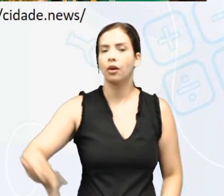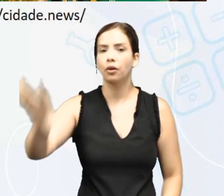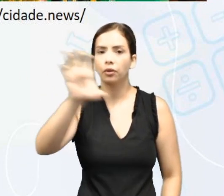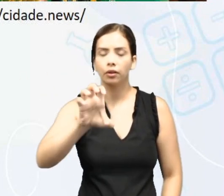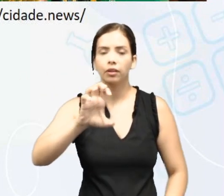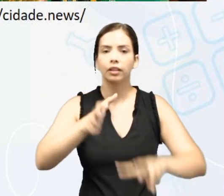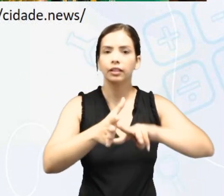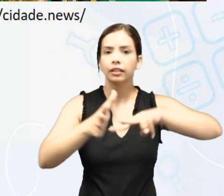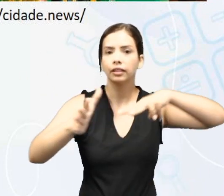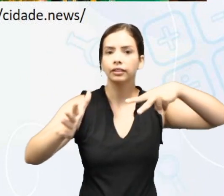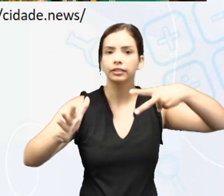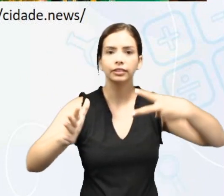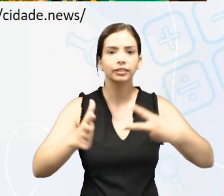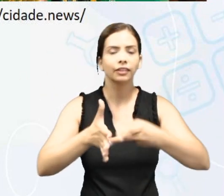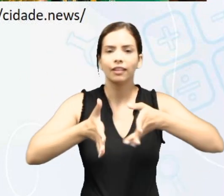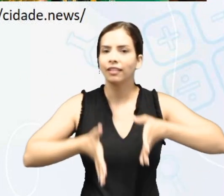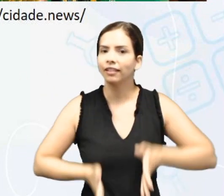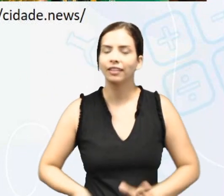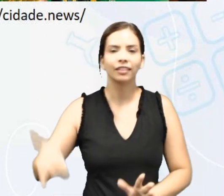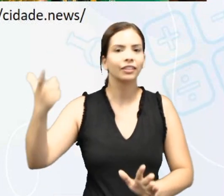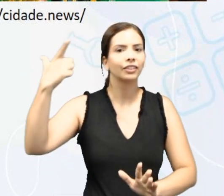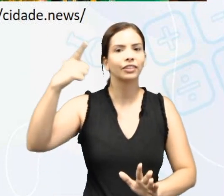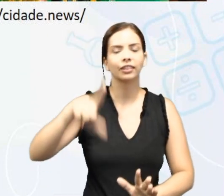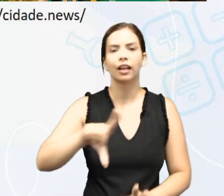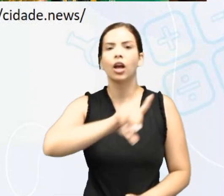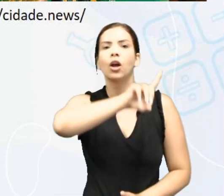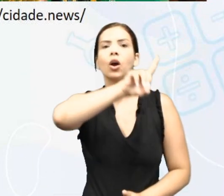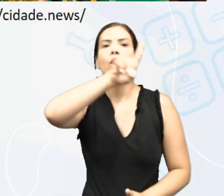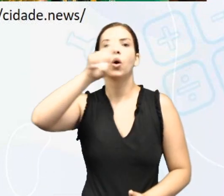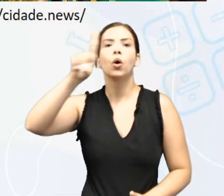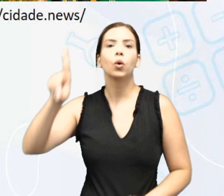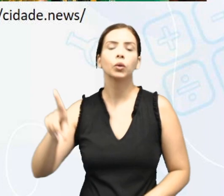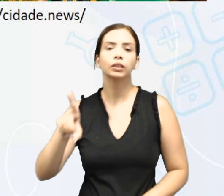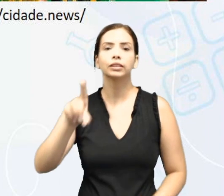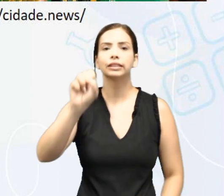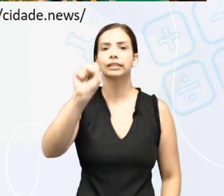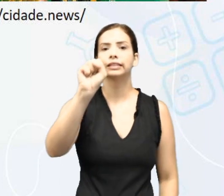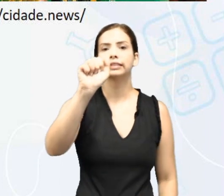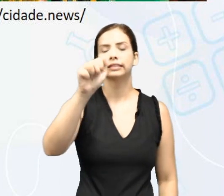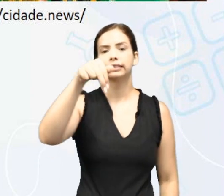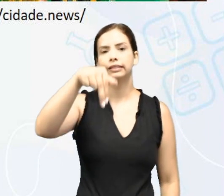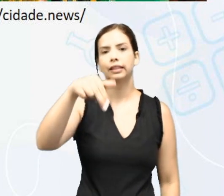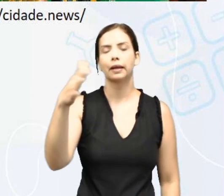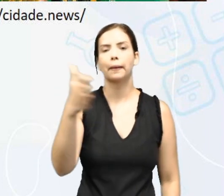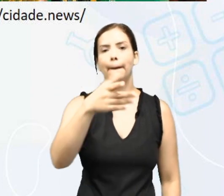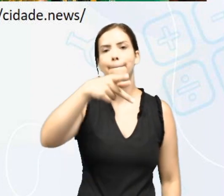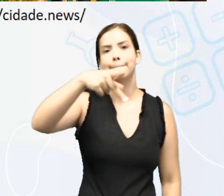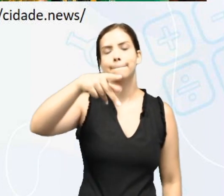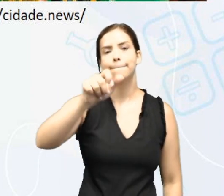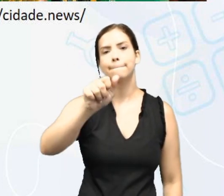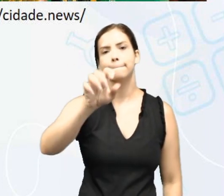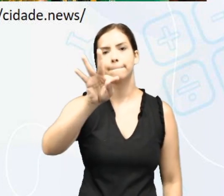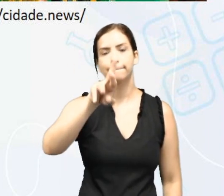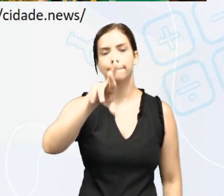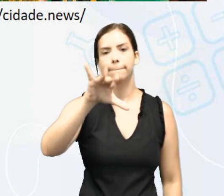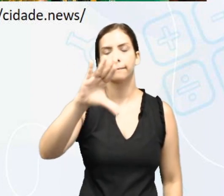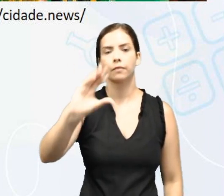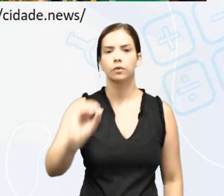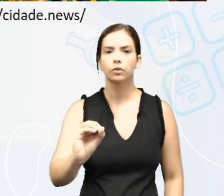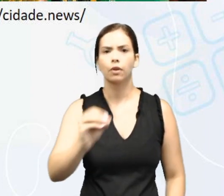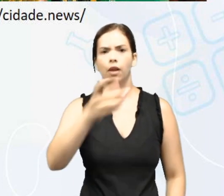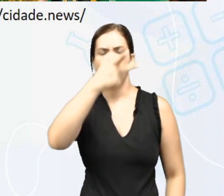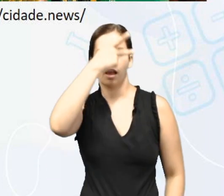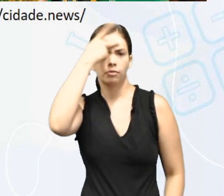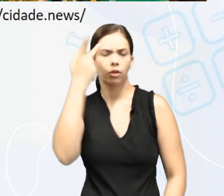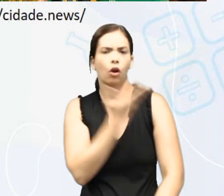primavera, renascimento, certo? E também é o dia de São Patrício, que é comemorado muito na Irlanda. Então, no dia de São Patrício, as pessoas